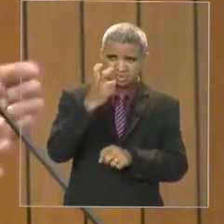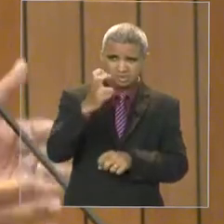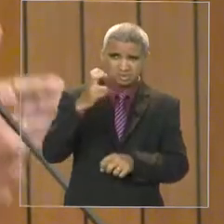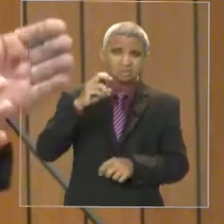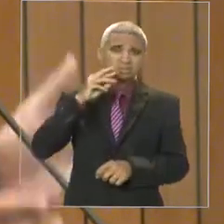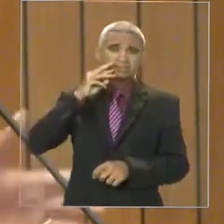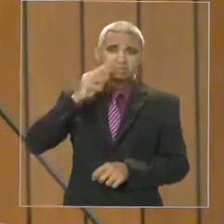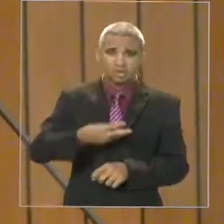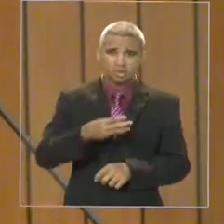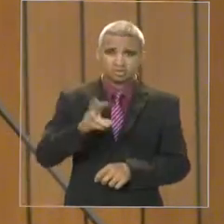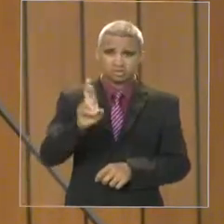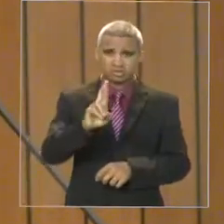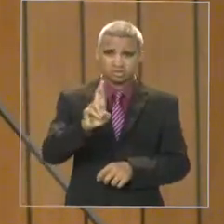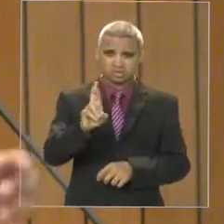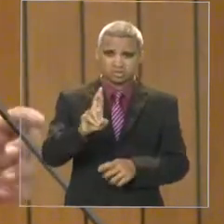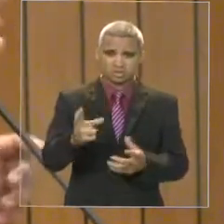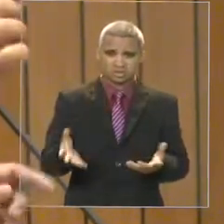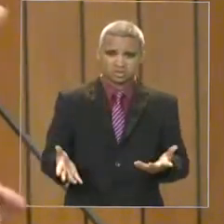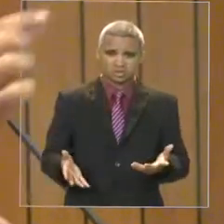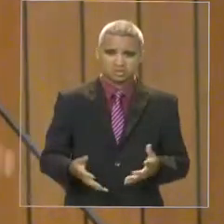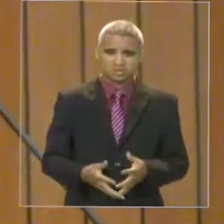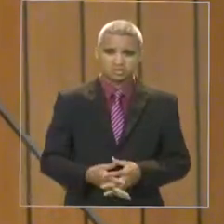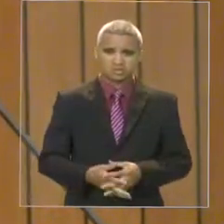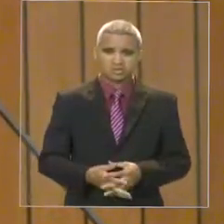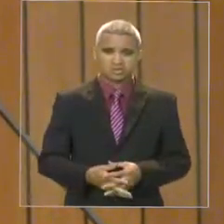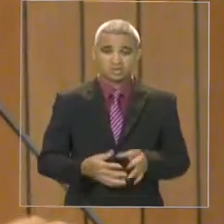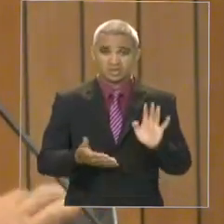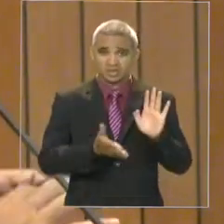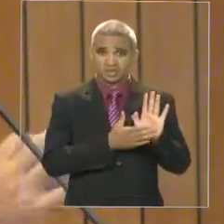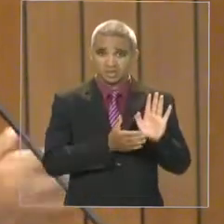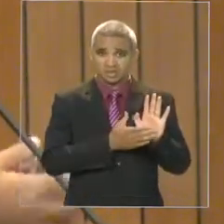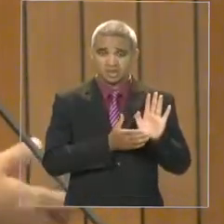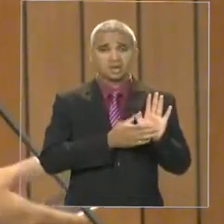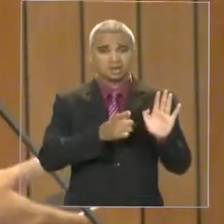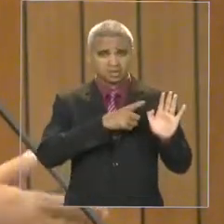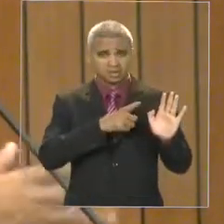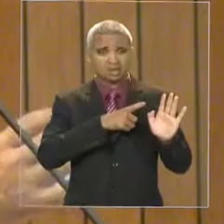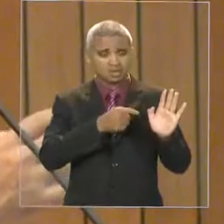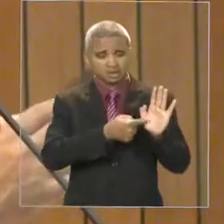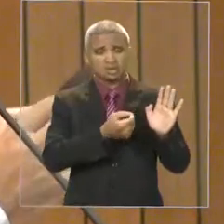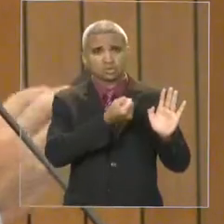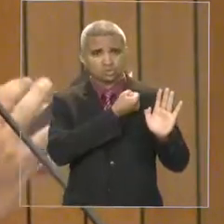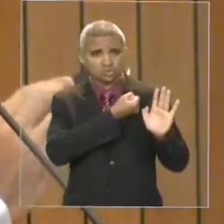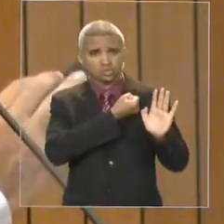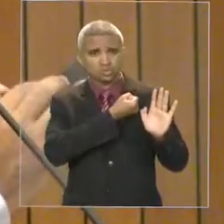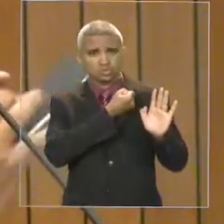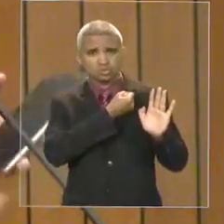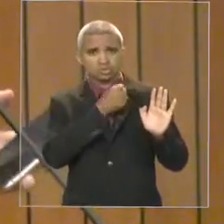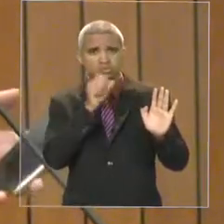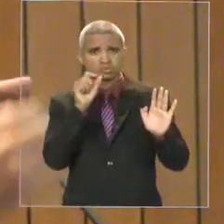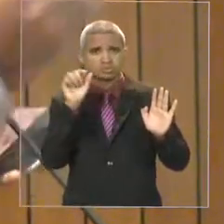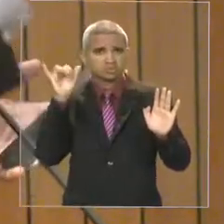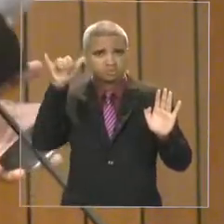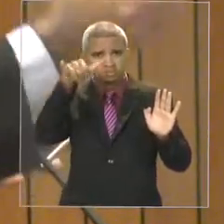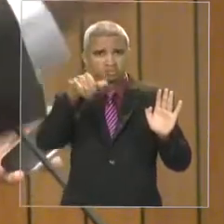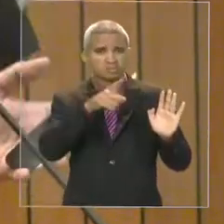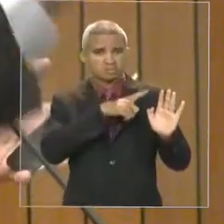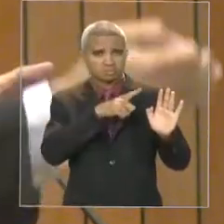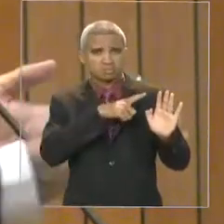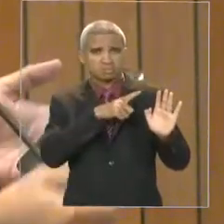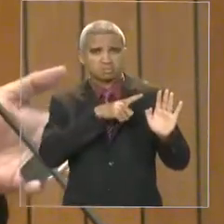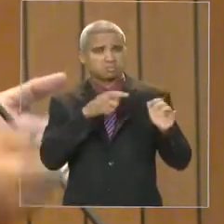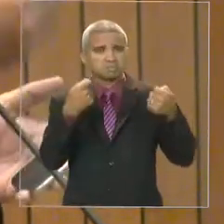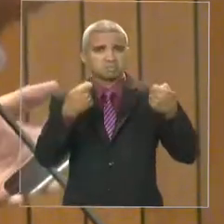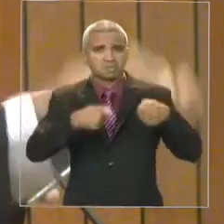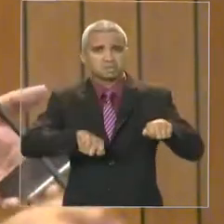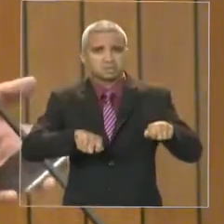de 5 milhões de reais. Que lá consta o prefixo da aeronave, não precisa ter trabalho de nada. Na